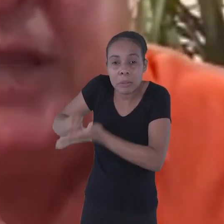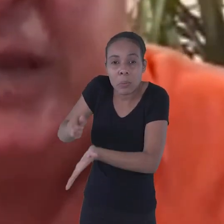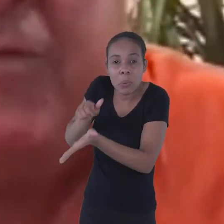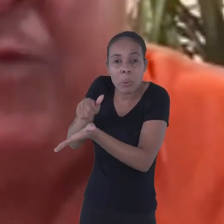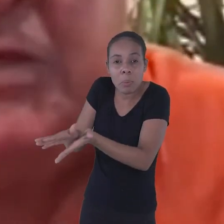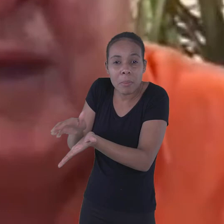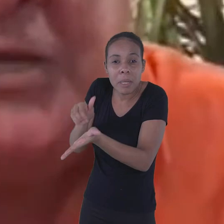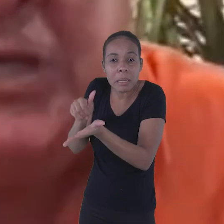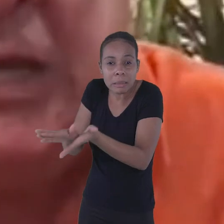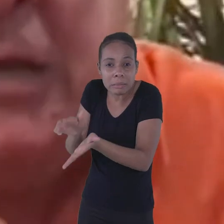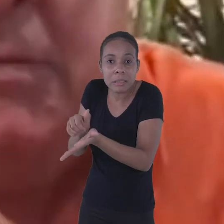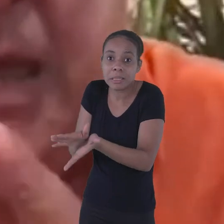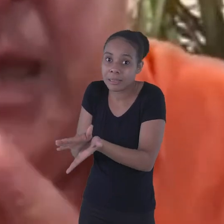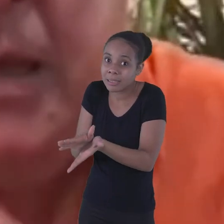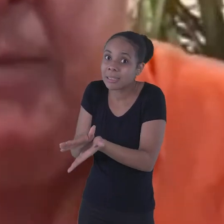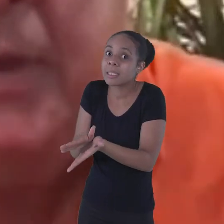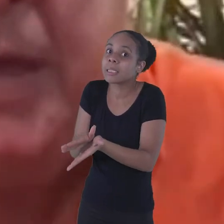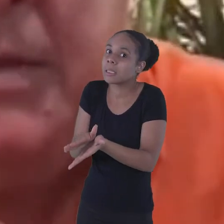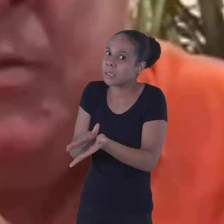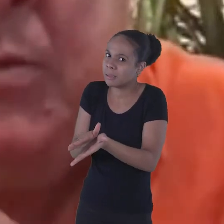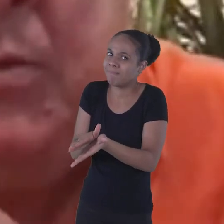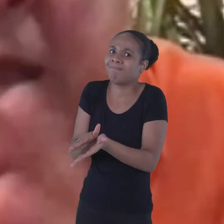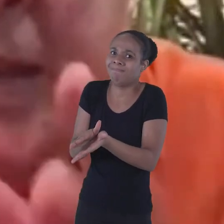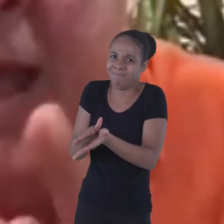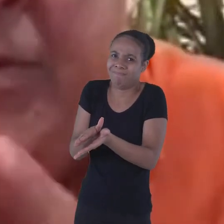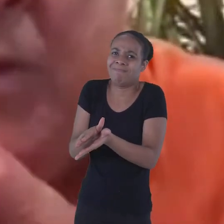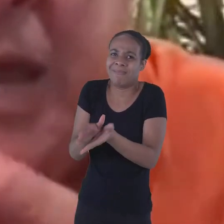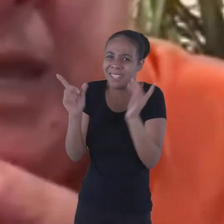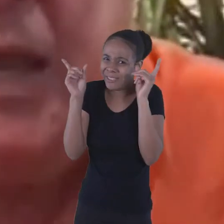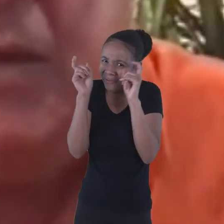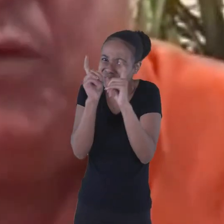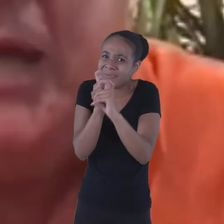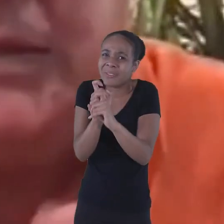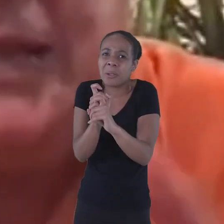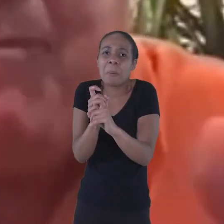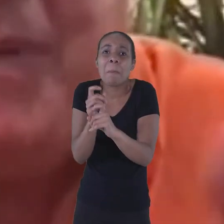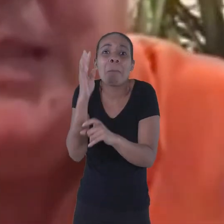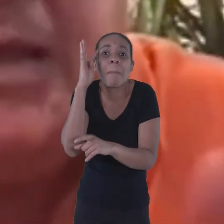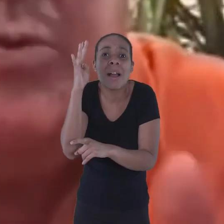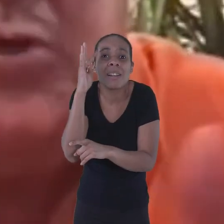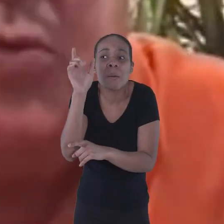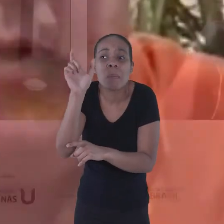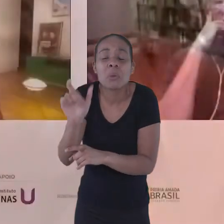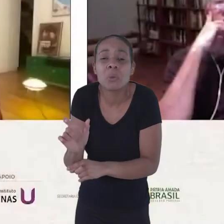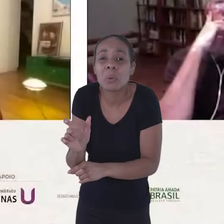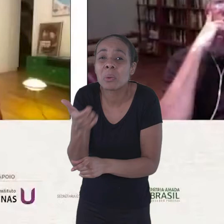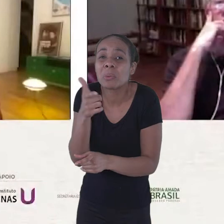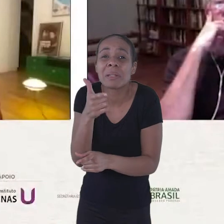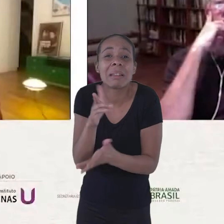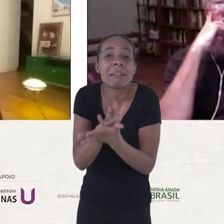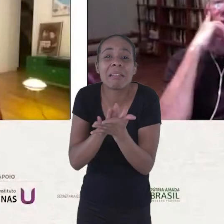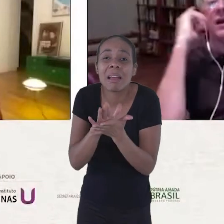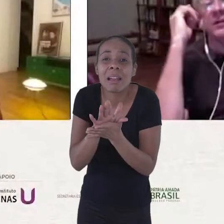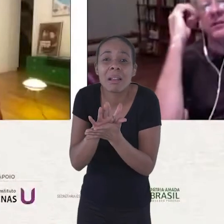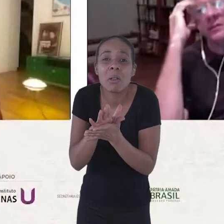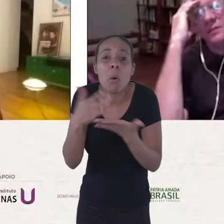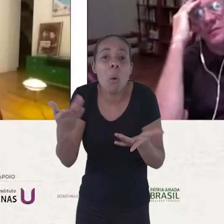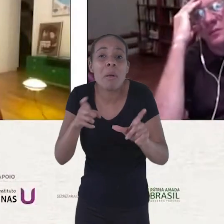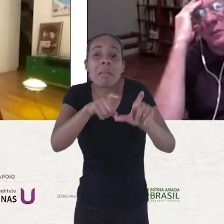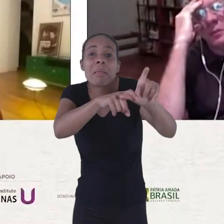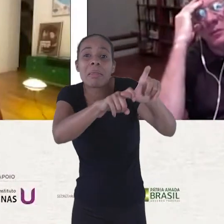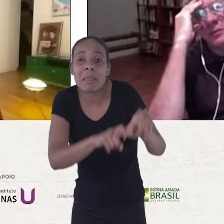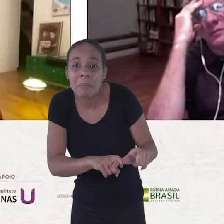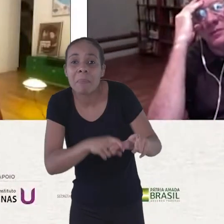reserva, já está nervoso. Imagina quem não tem nada, ou quem está dependendo de alguma forma de uma